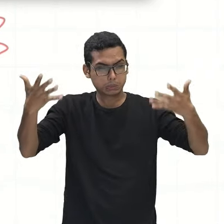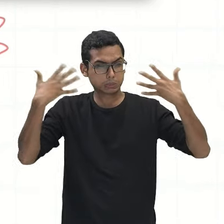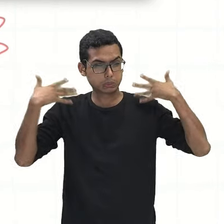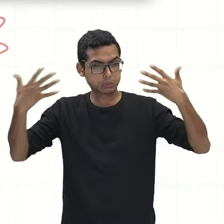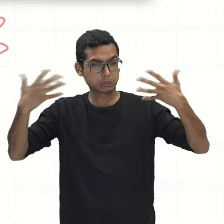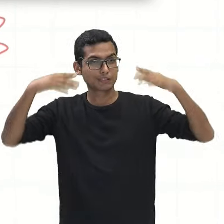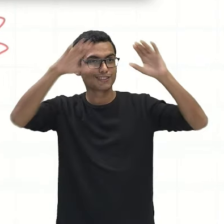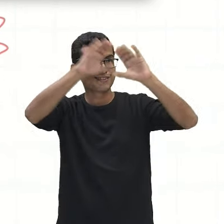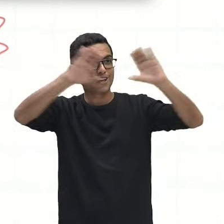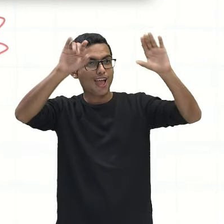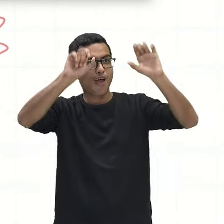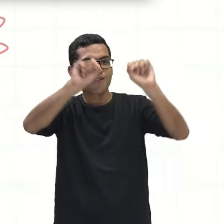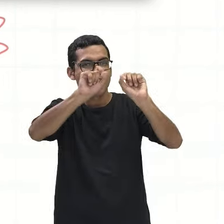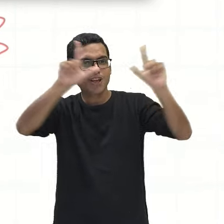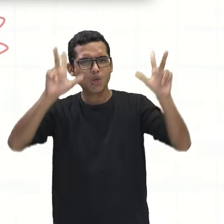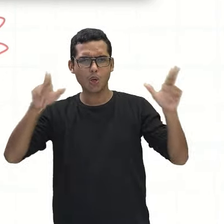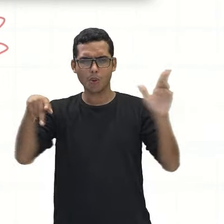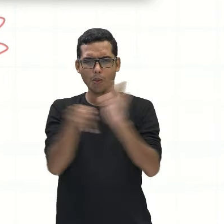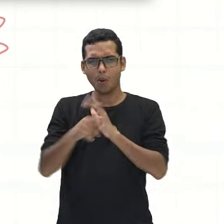primeiro